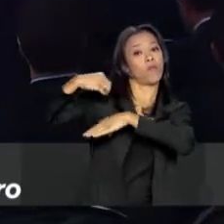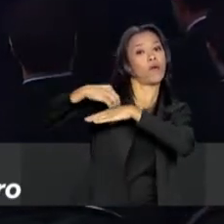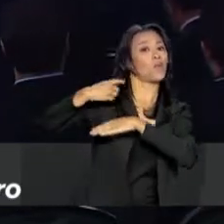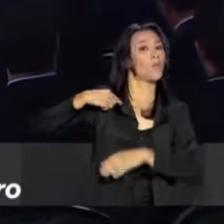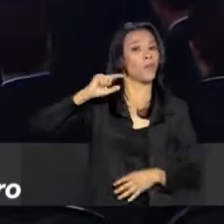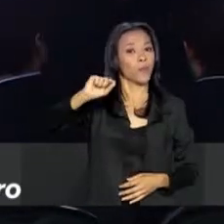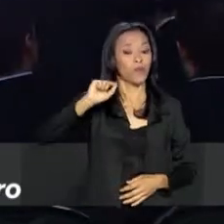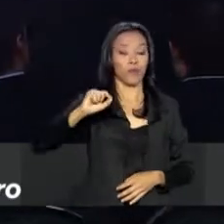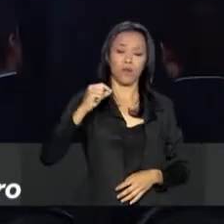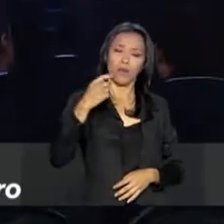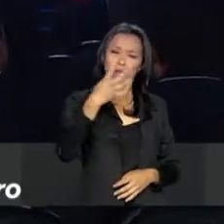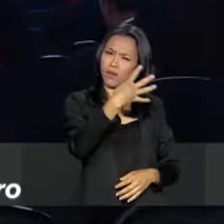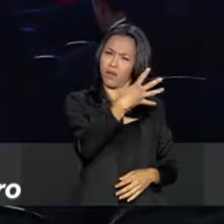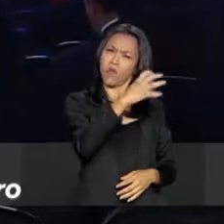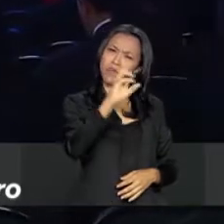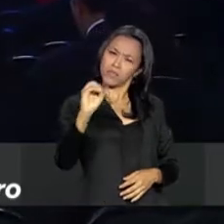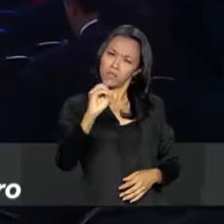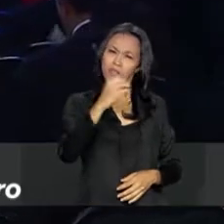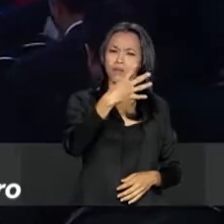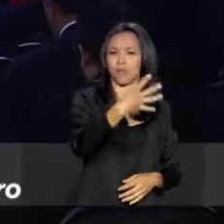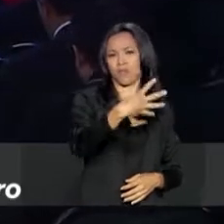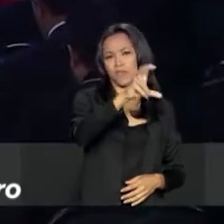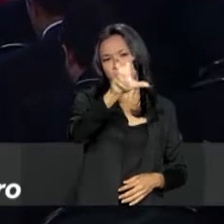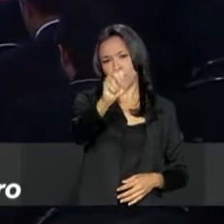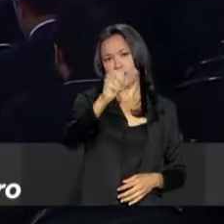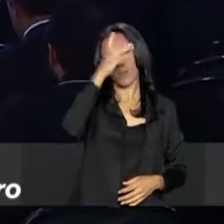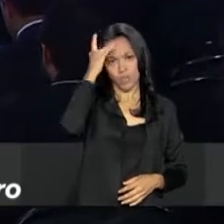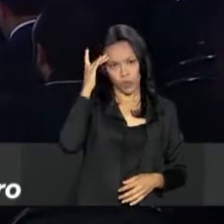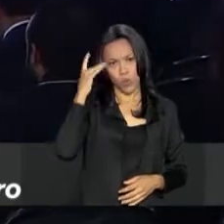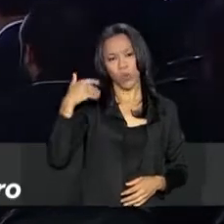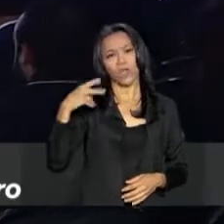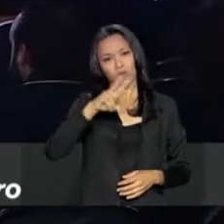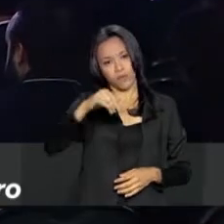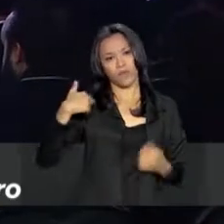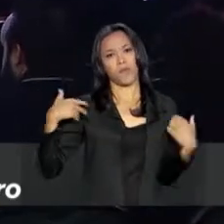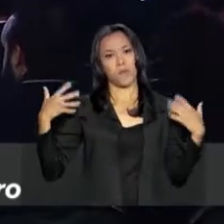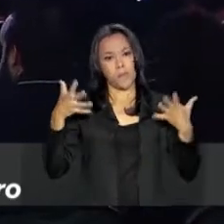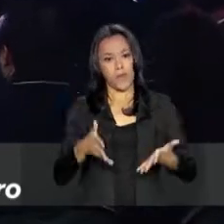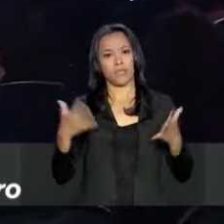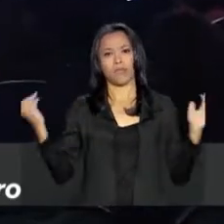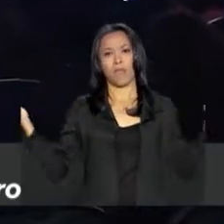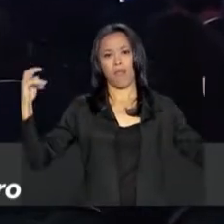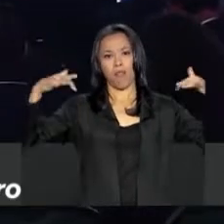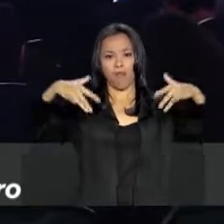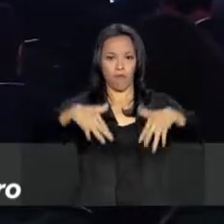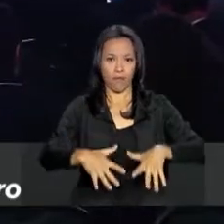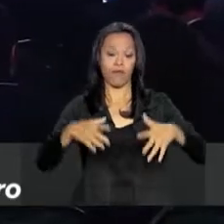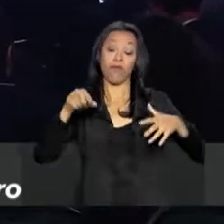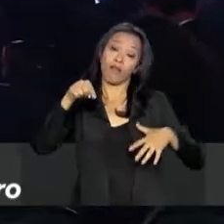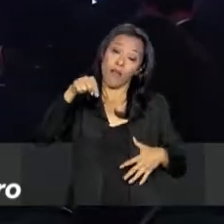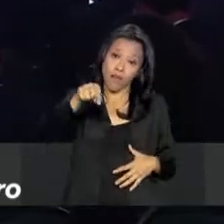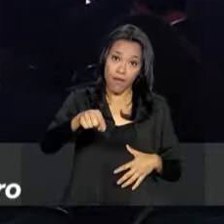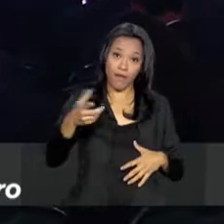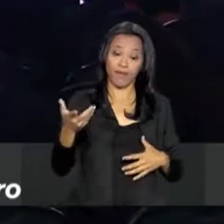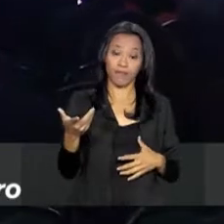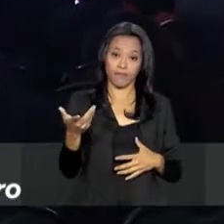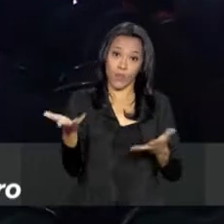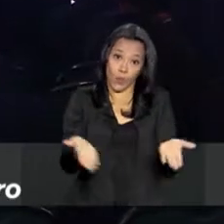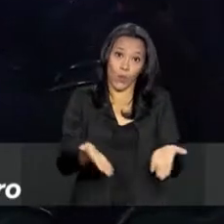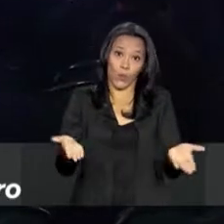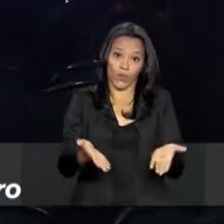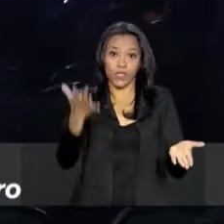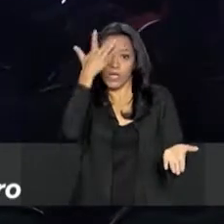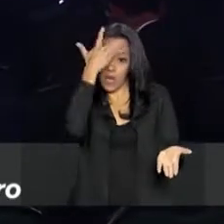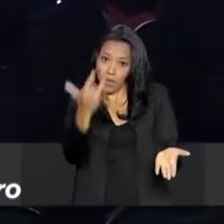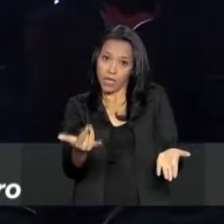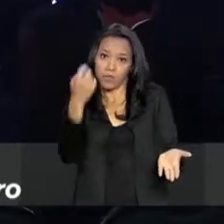cerca de 400 a quase 50 pessoas por dia devem participar desse evento e um evento que acontece há hoje e